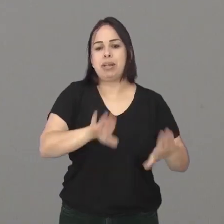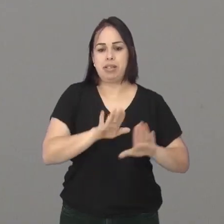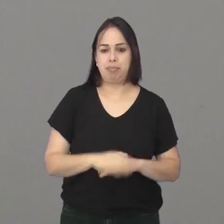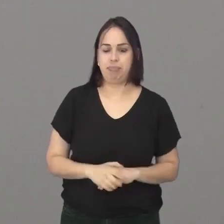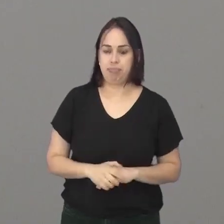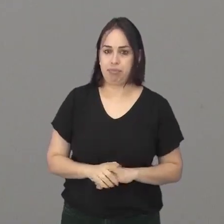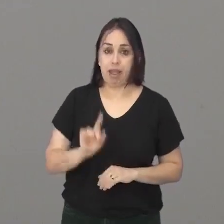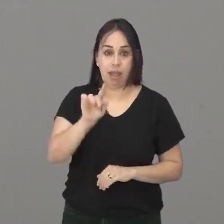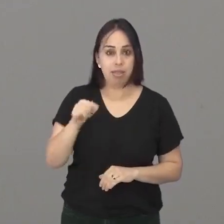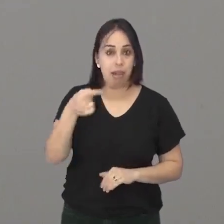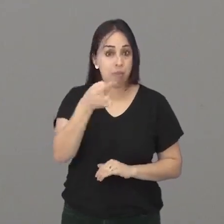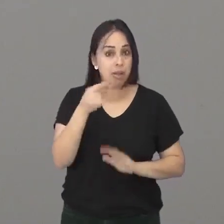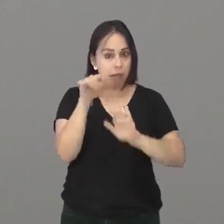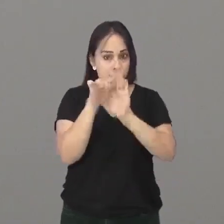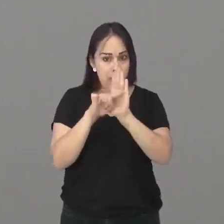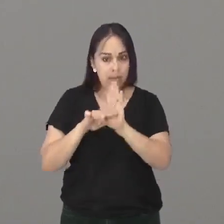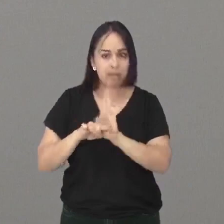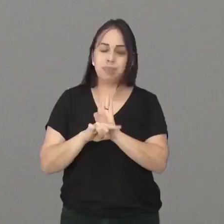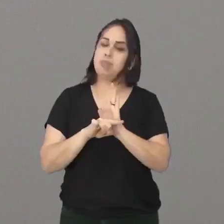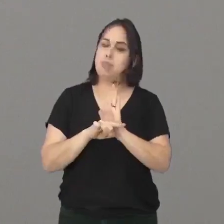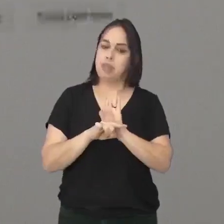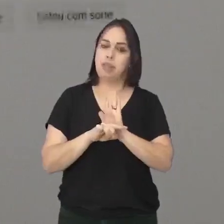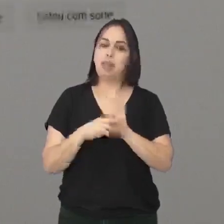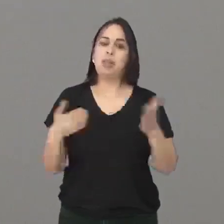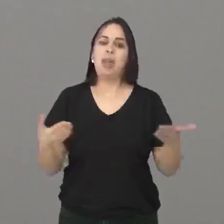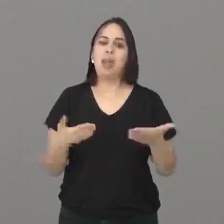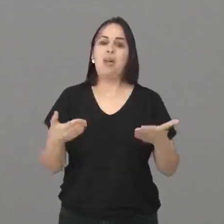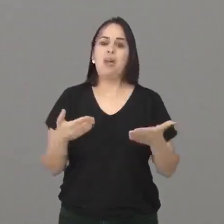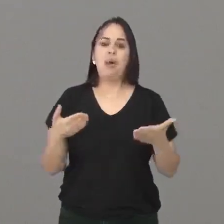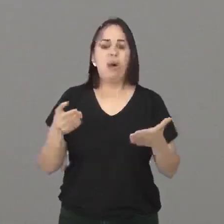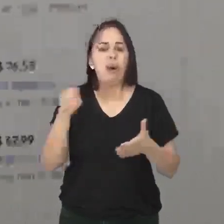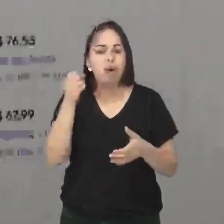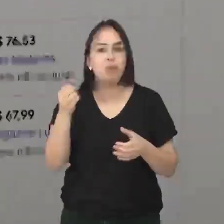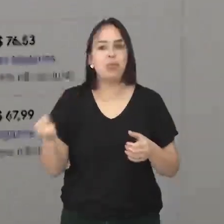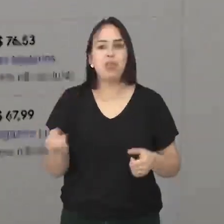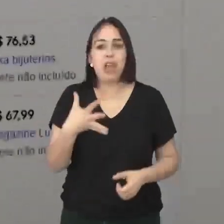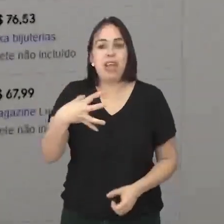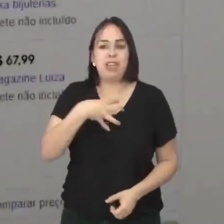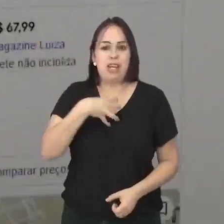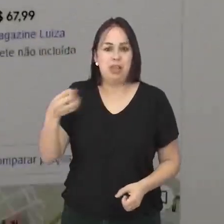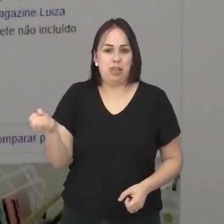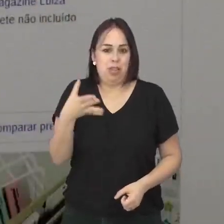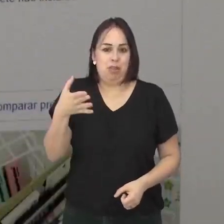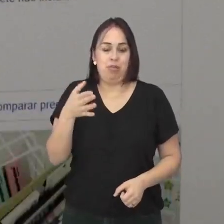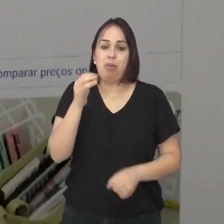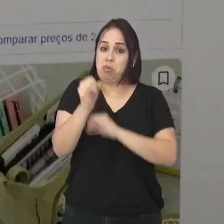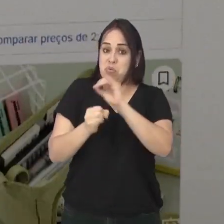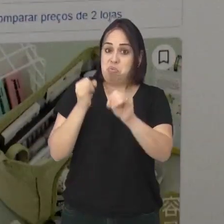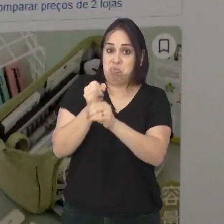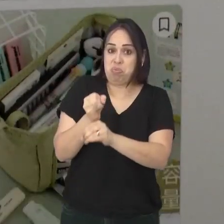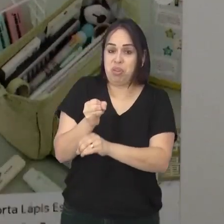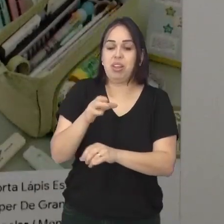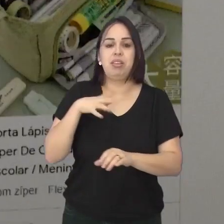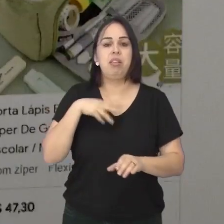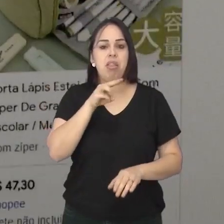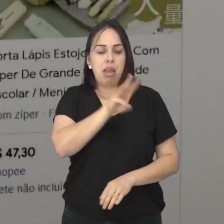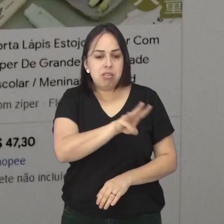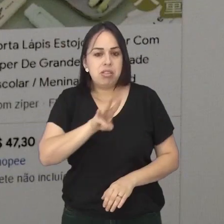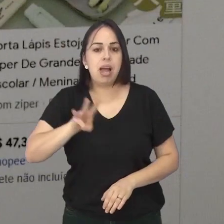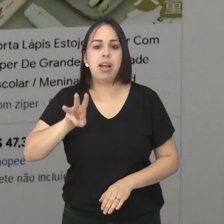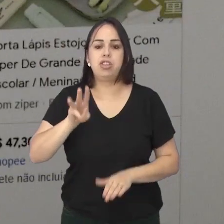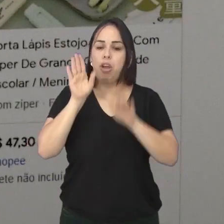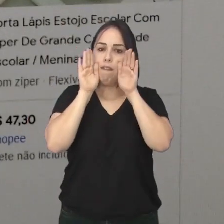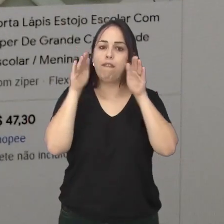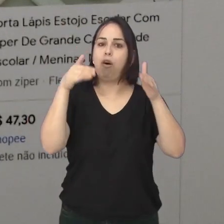na sequência, o jeito é fazer pesquisa e, com as facilidades do mundo moderno, uma maneira prática é usar a internet, já que tem muitos